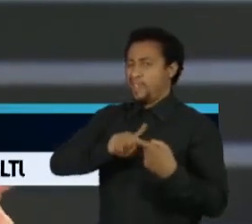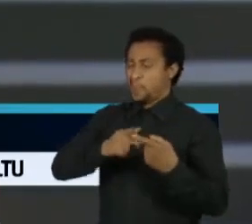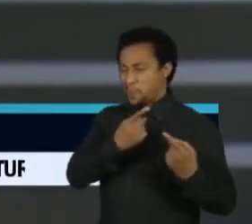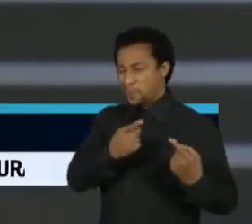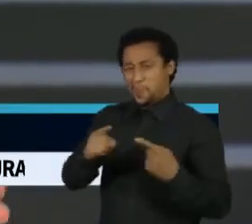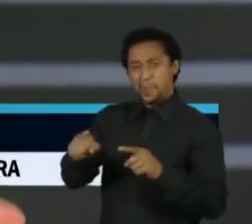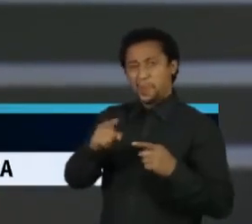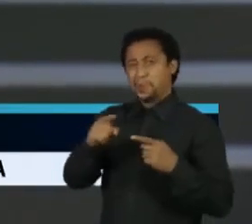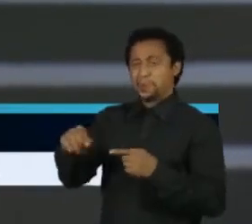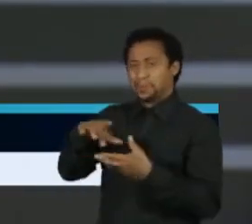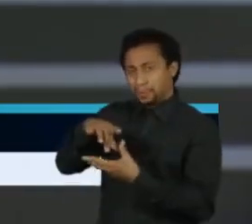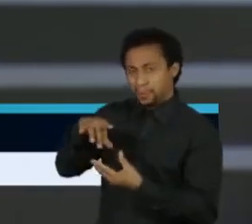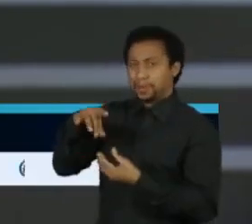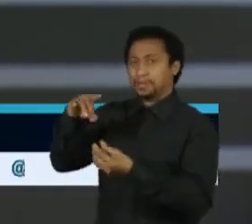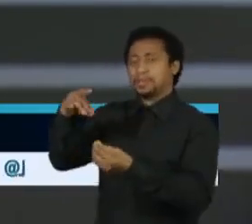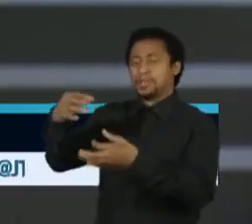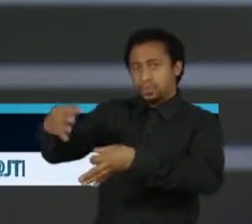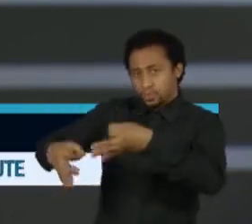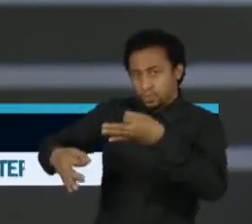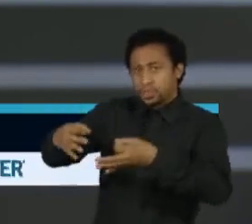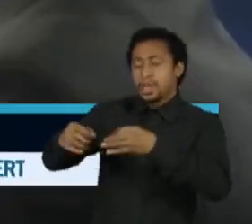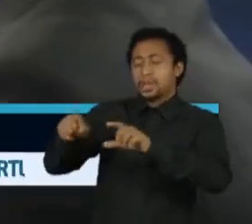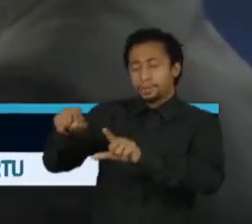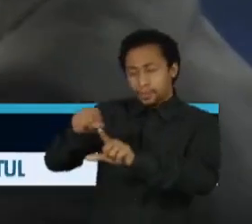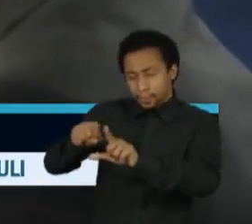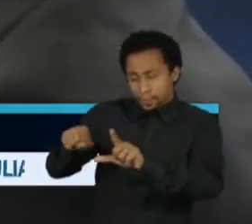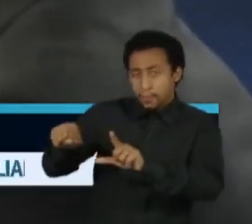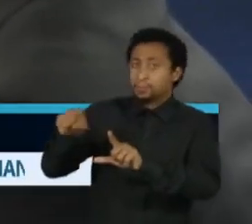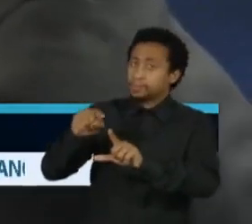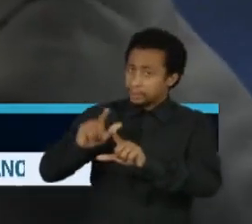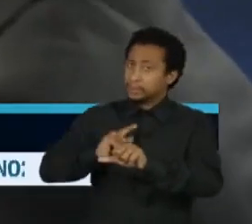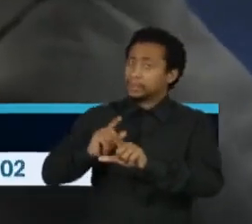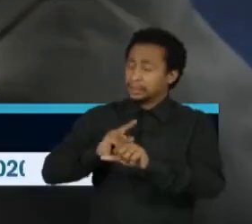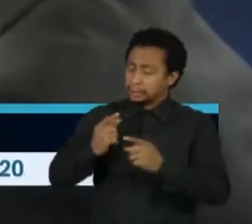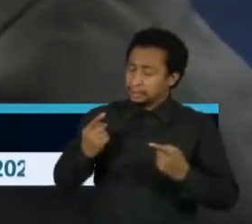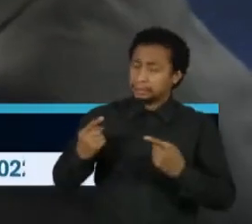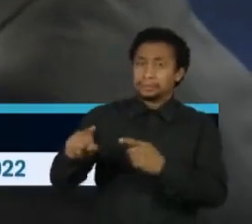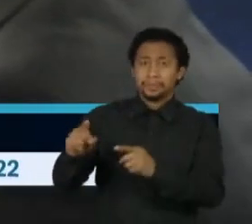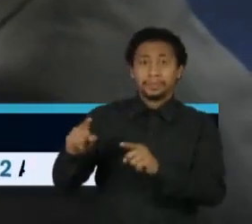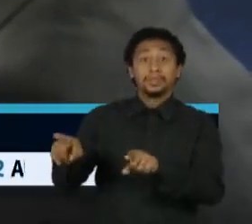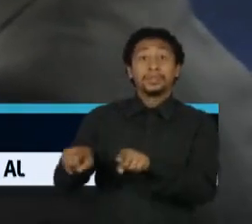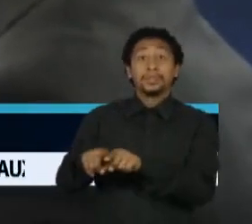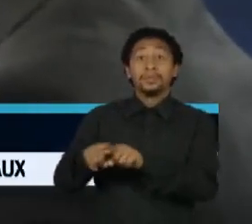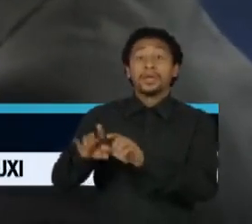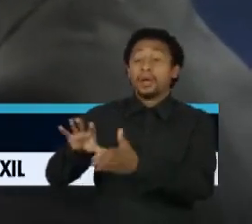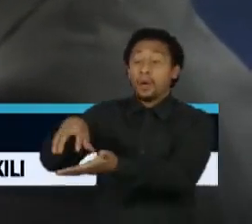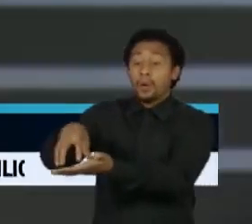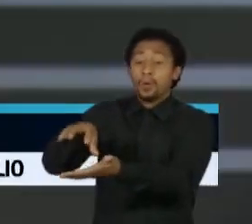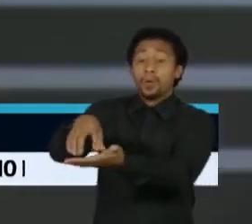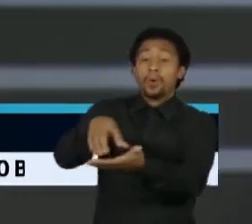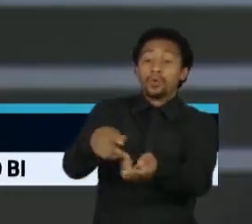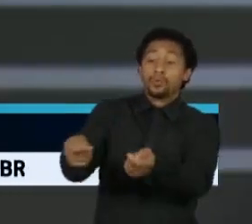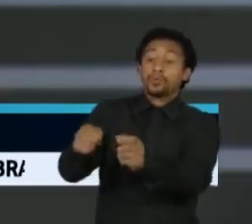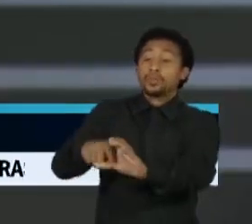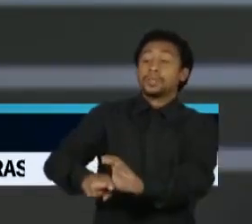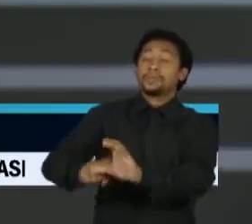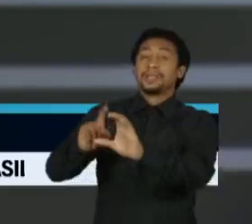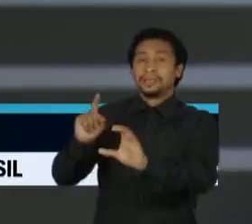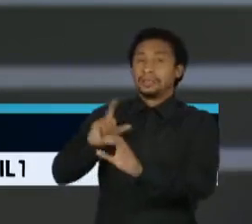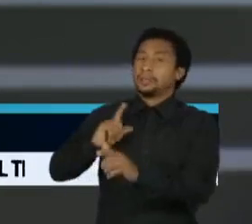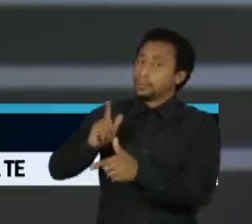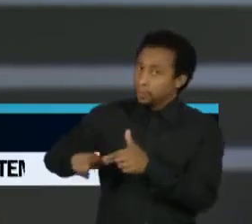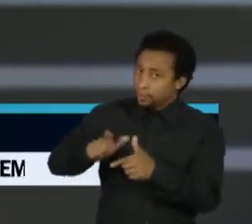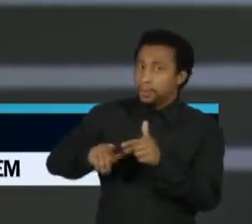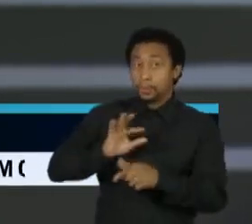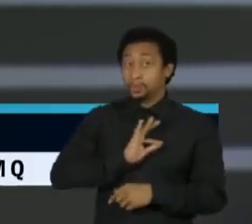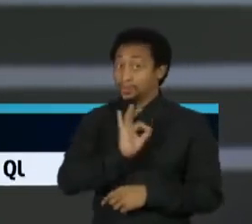brasileira, ao processo eleitoral, às instituições do judiciário, independência dos órgãos de controle, começando pela própria Polícia Federal